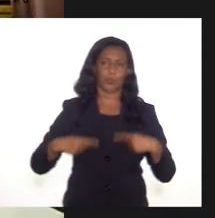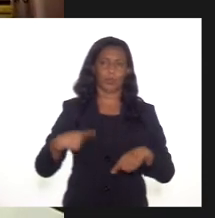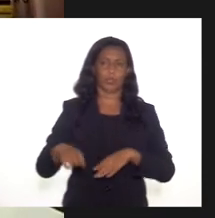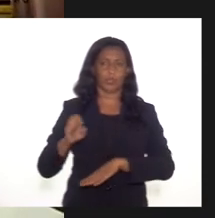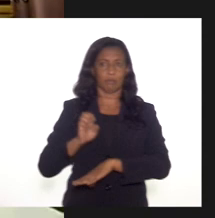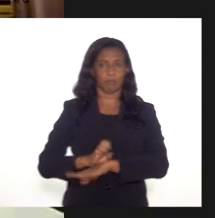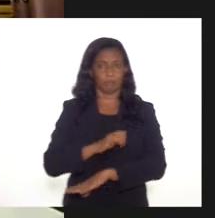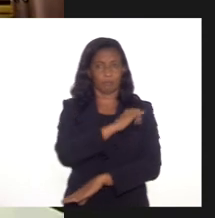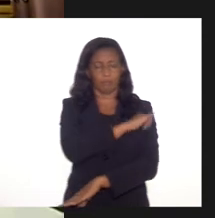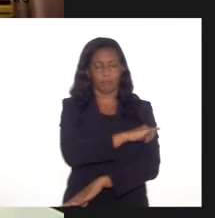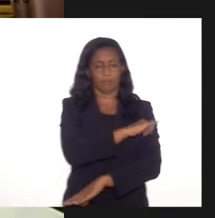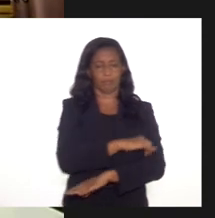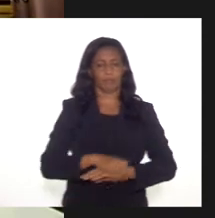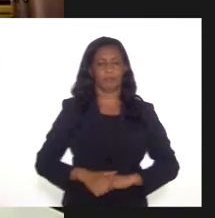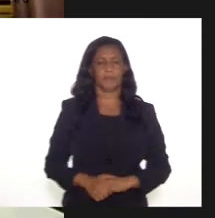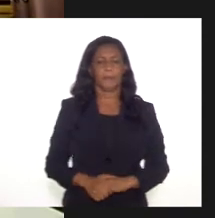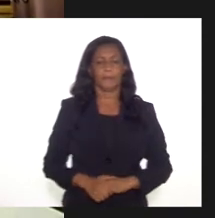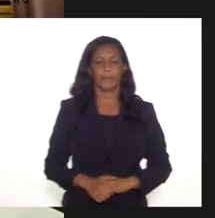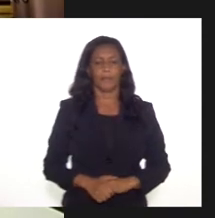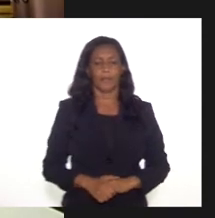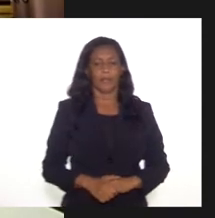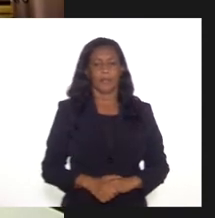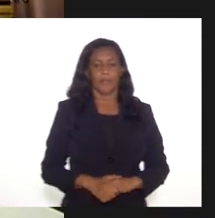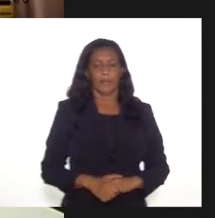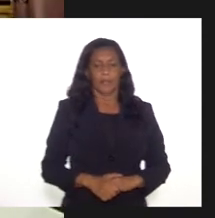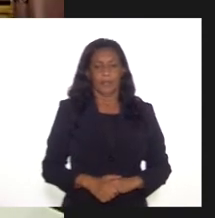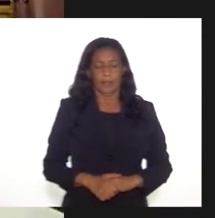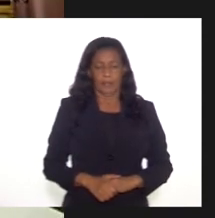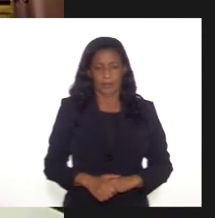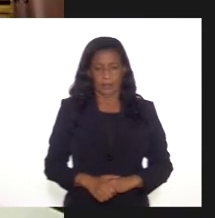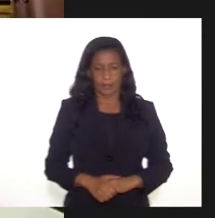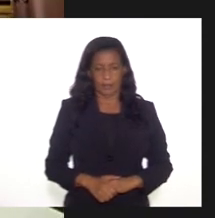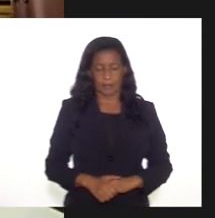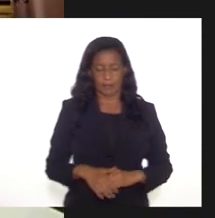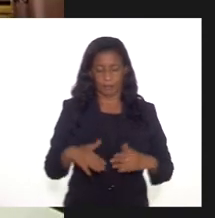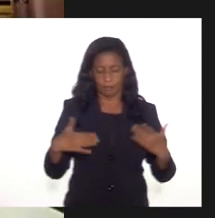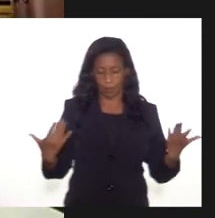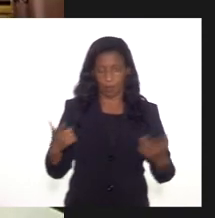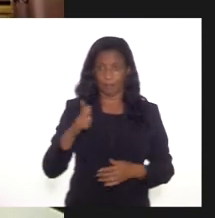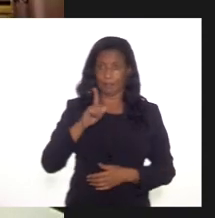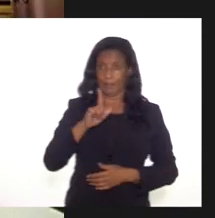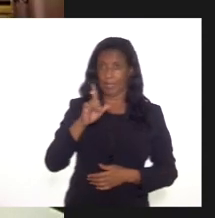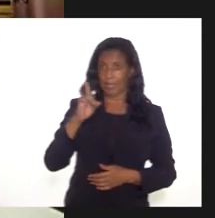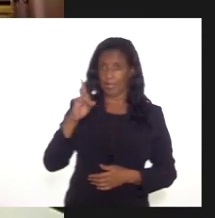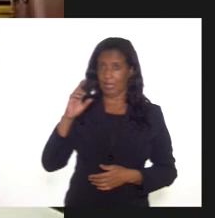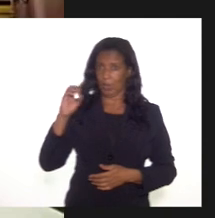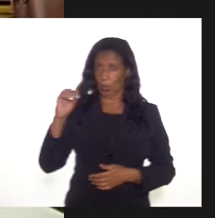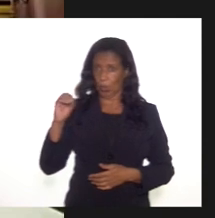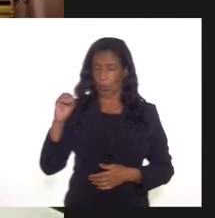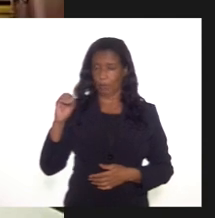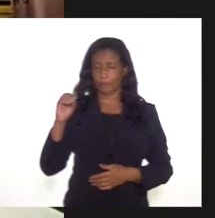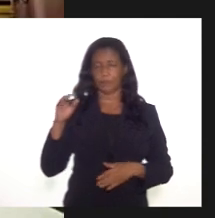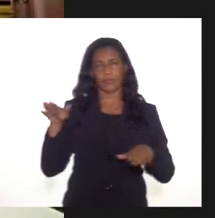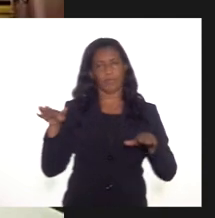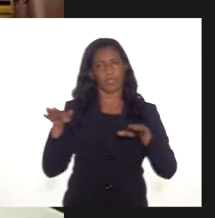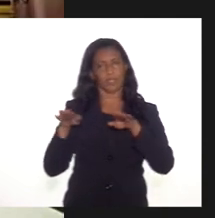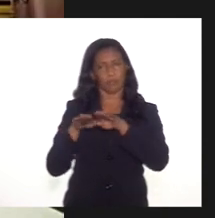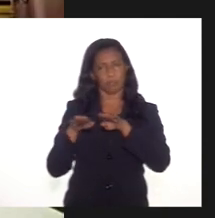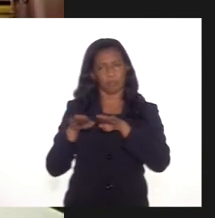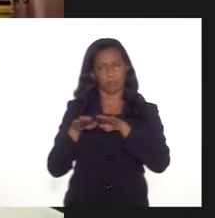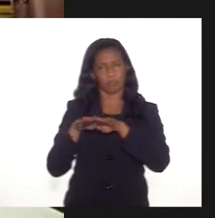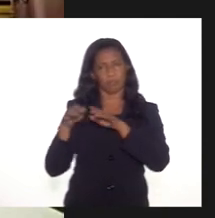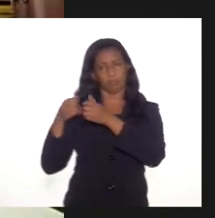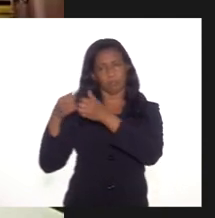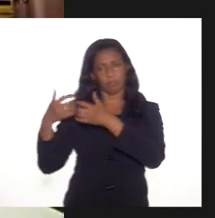estado do Rio de Janeiro. Bom, a LDO vai estabelecer essas diretrizes para